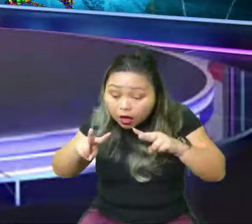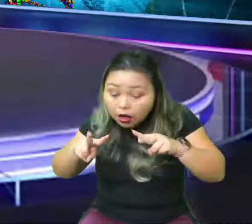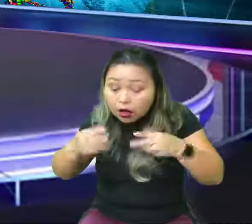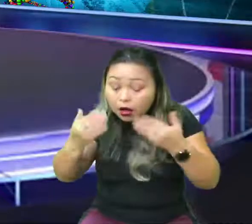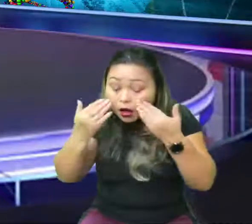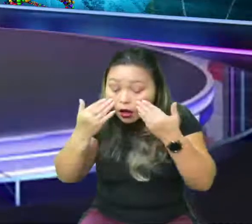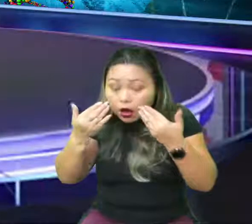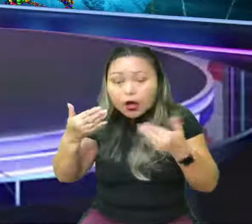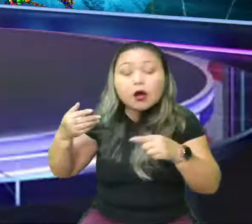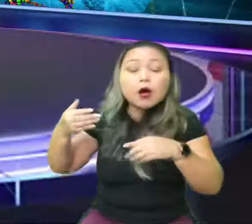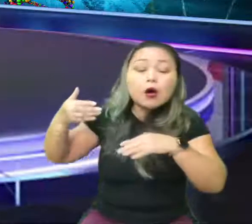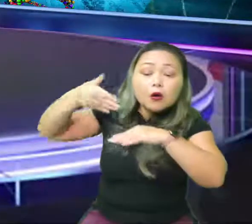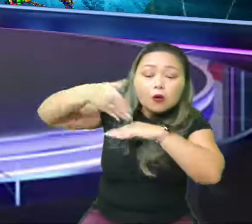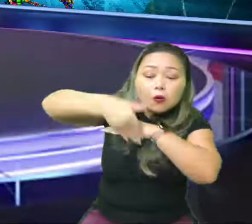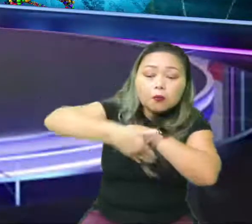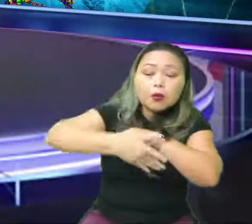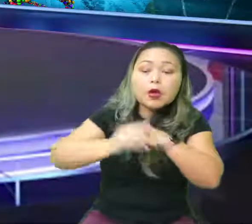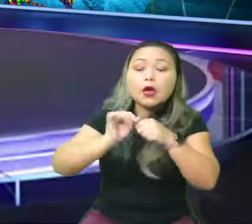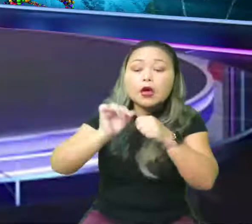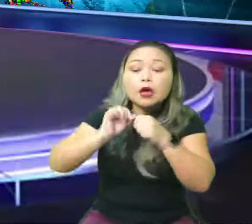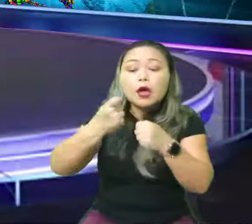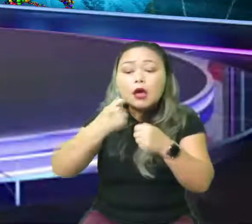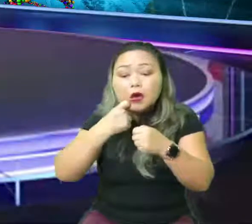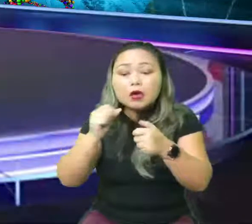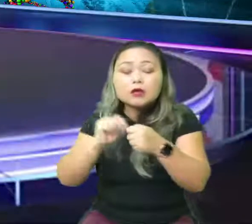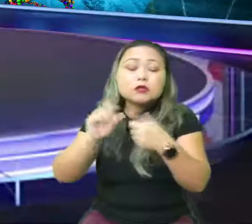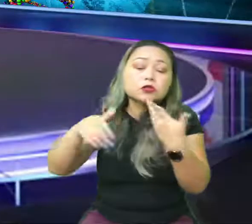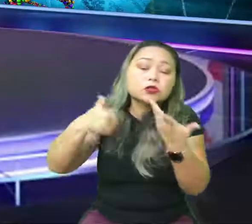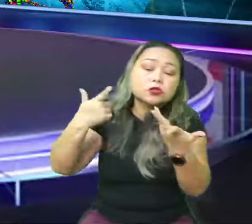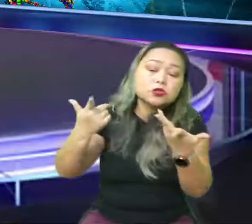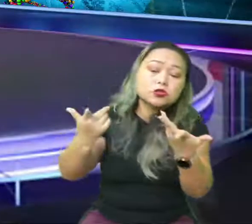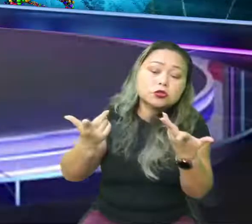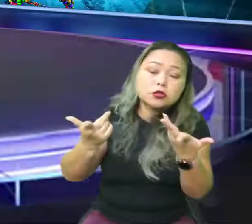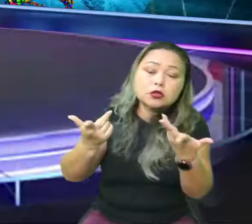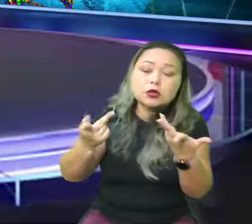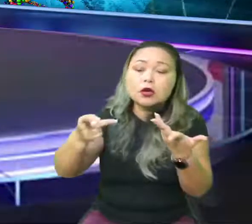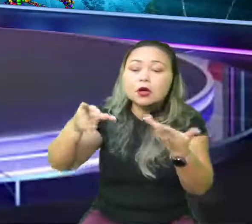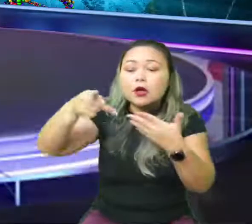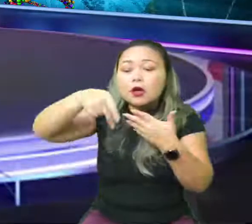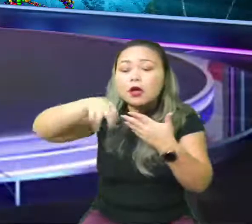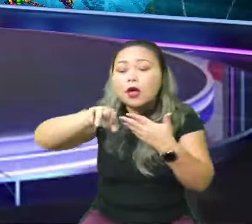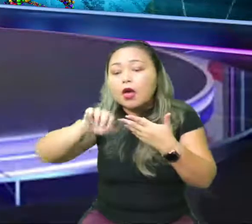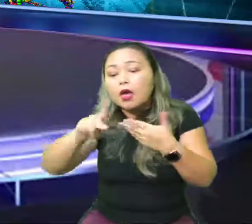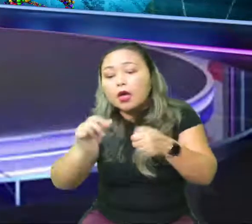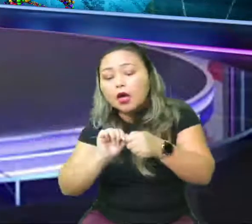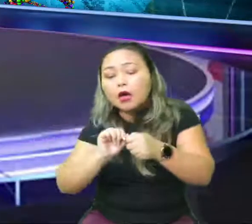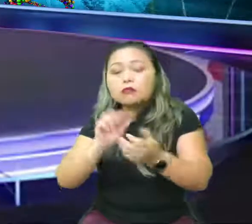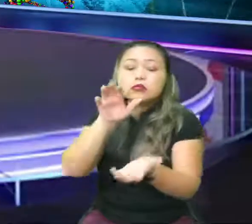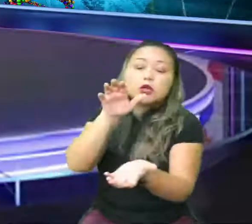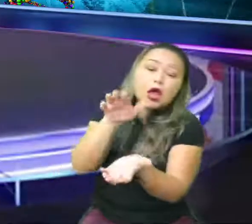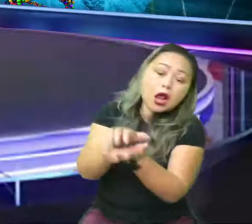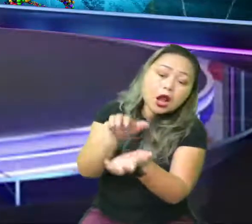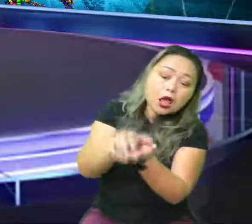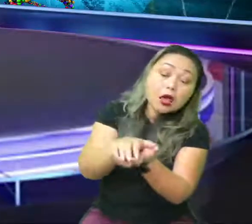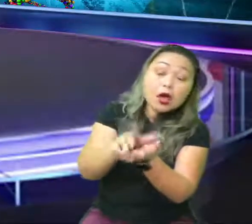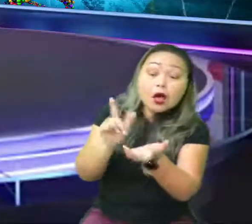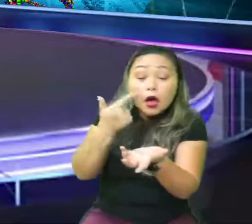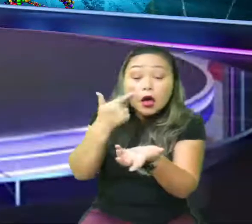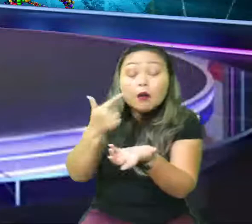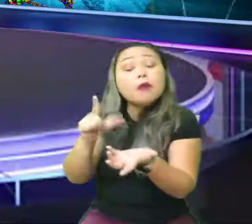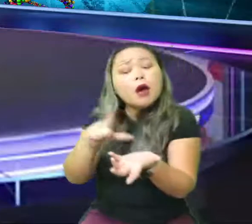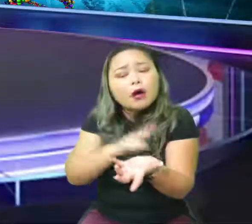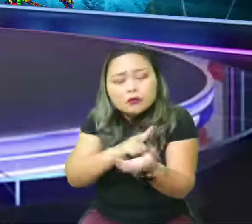os nossos peixes, as ariranhas, né, as piranhas, os jacarés, mas existem